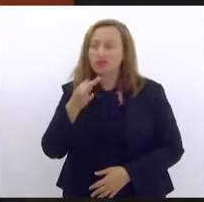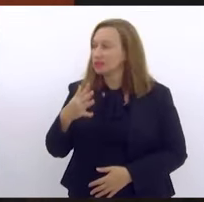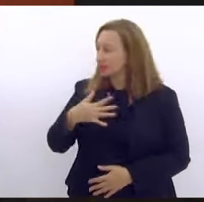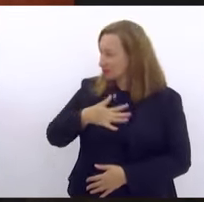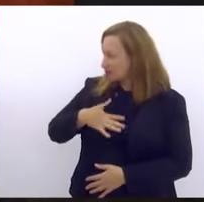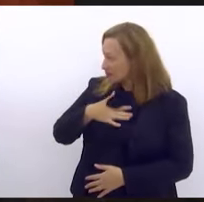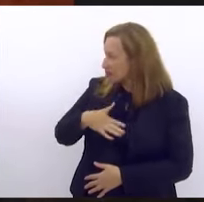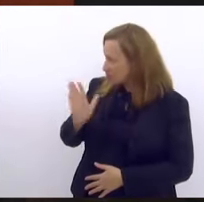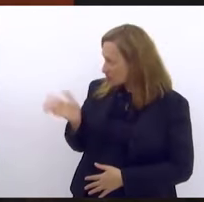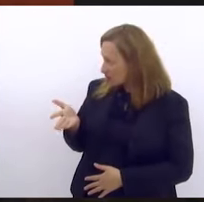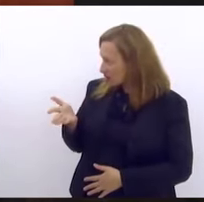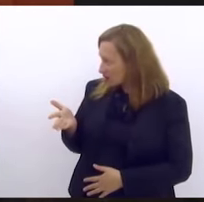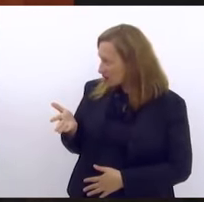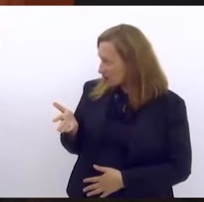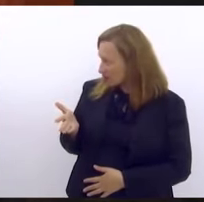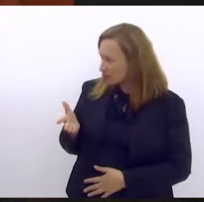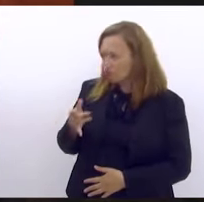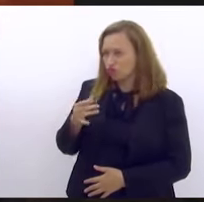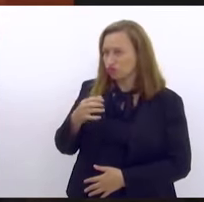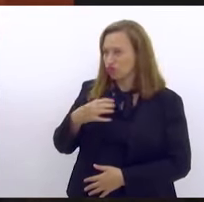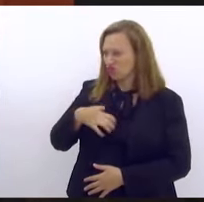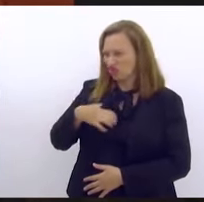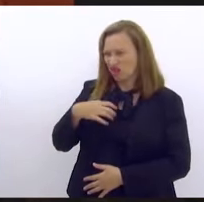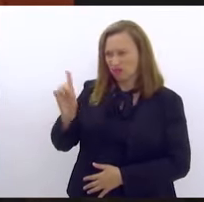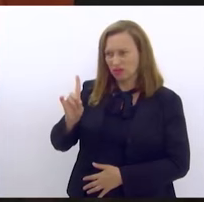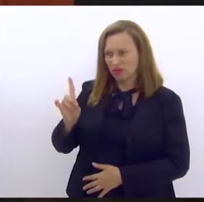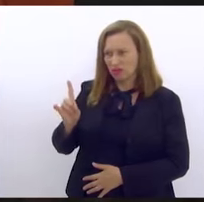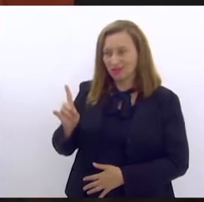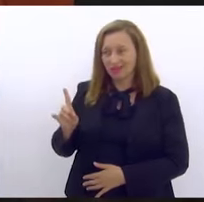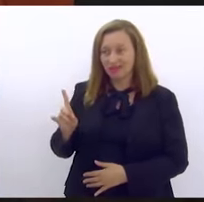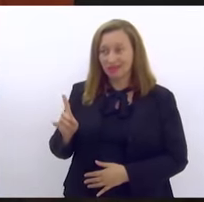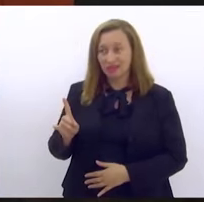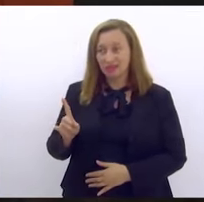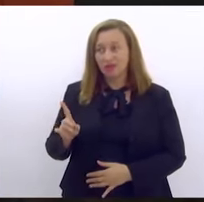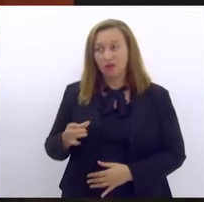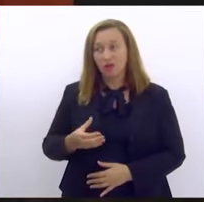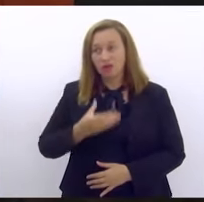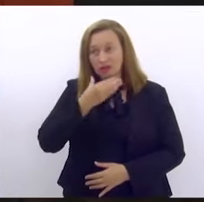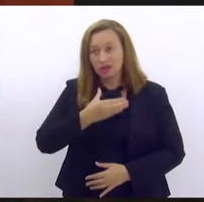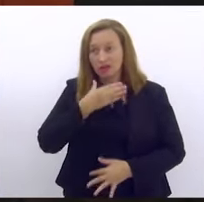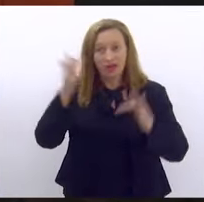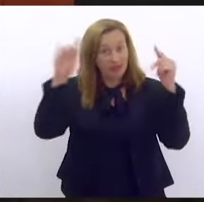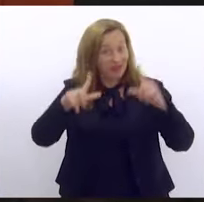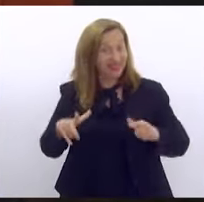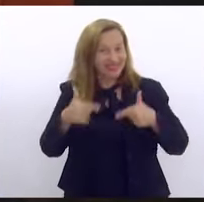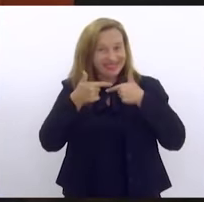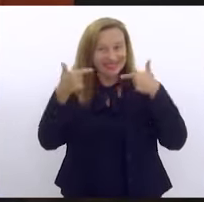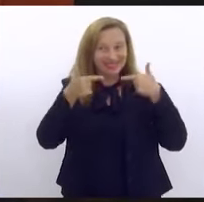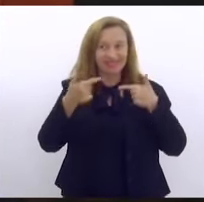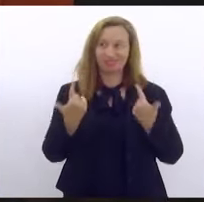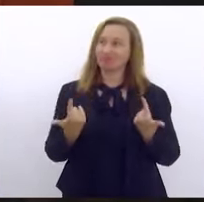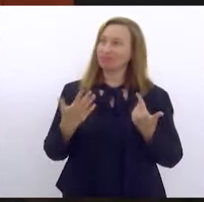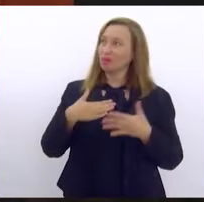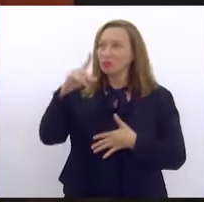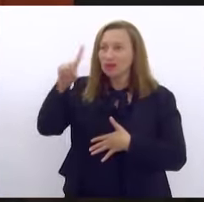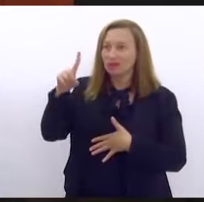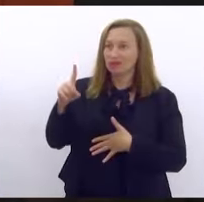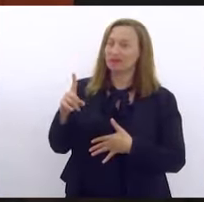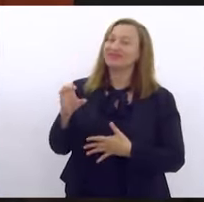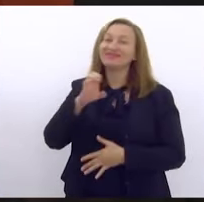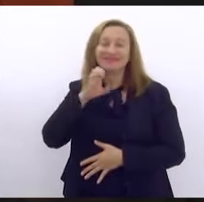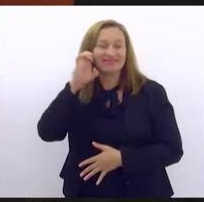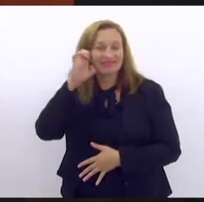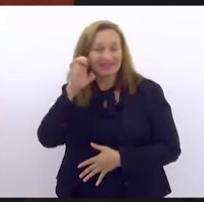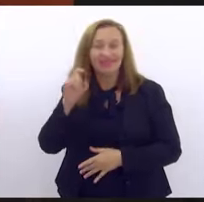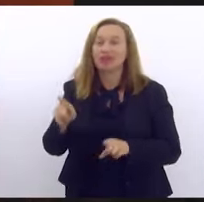assim, Jorge? O senhor não ficar bravo, porque fim de ano é todo mundo sorrindo, pelo amor de Deus. Para a declaração de voto, deputado Élica Takimoto, só gostaria de